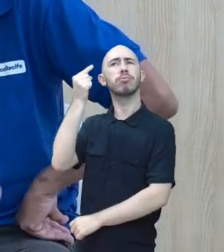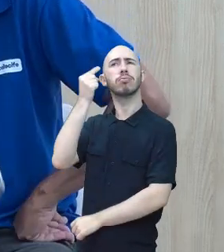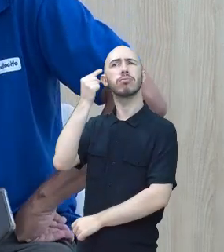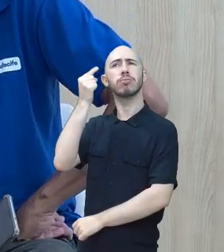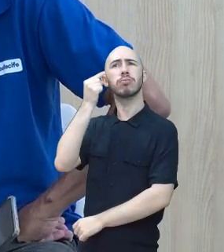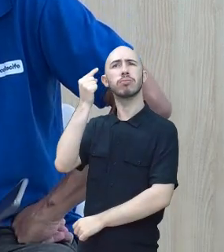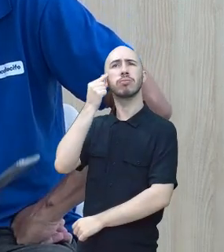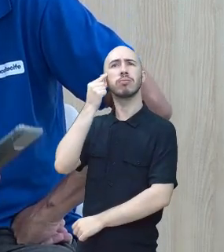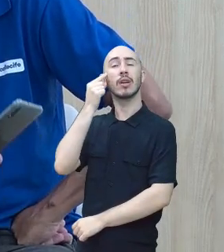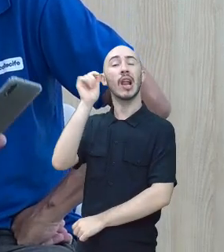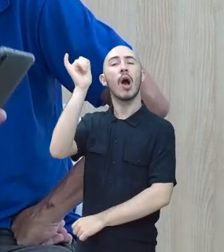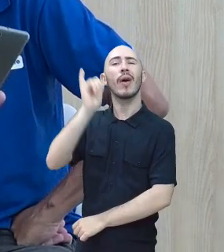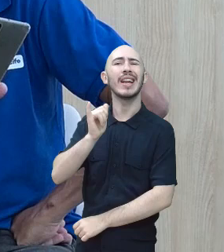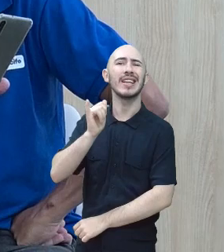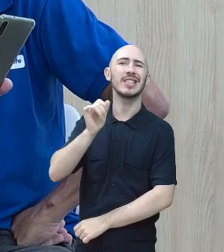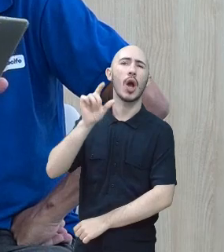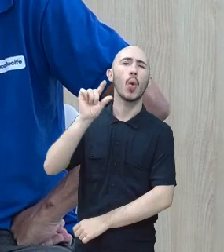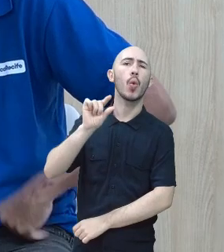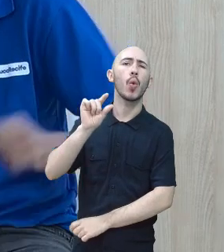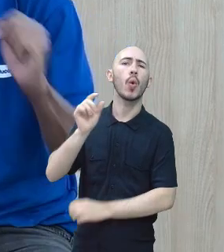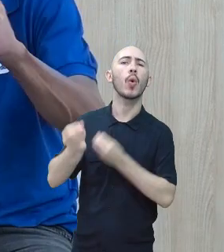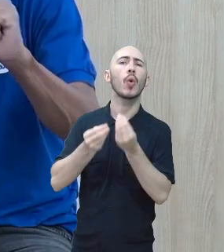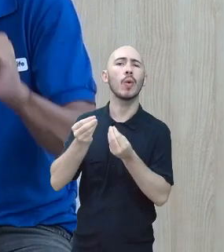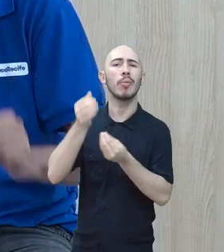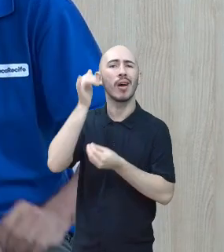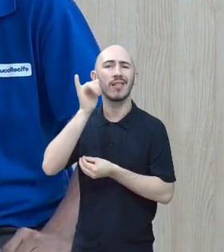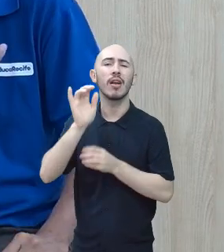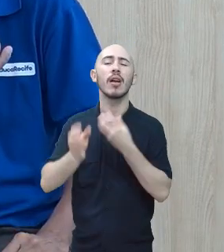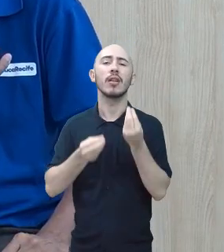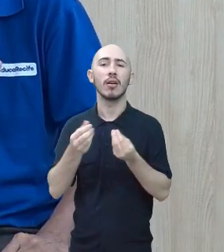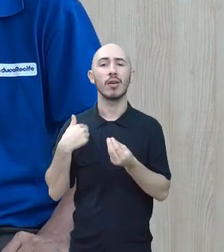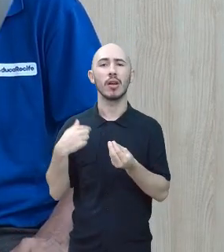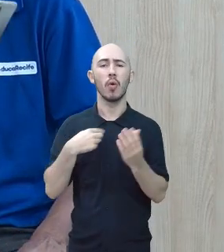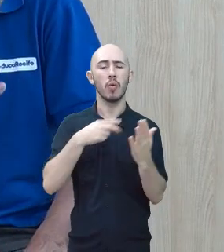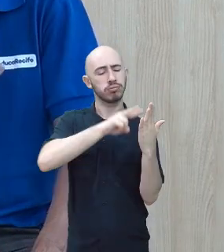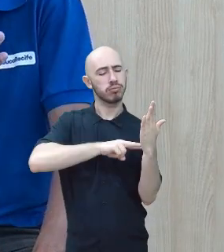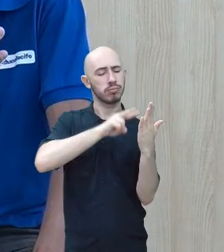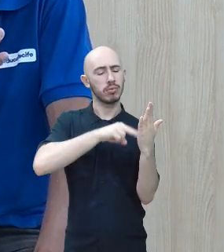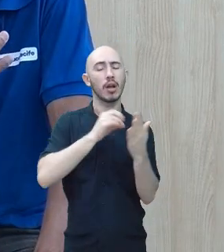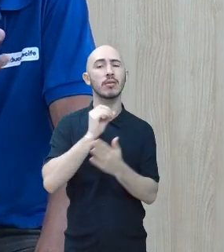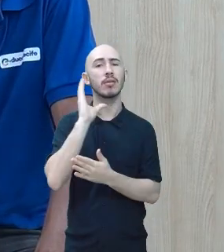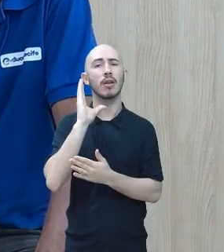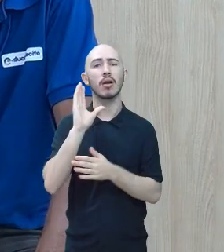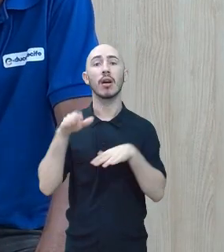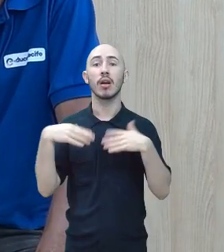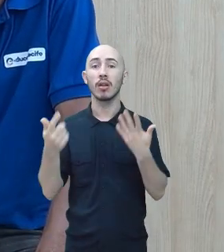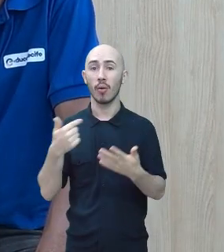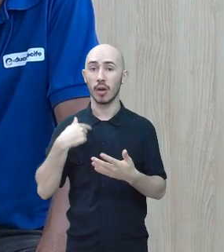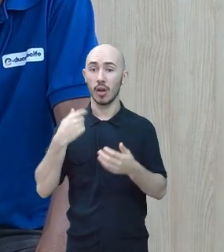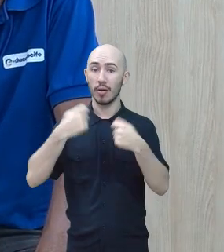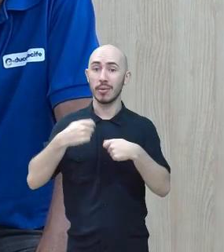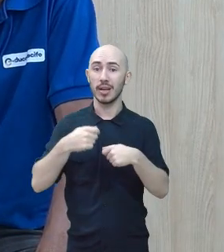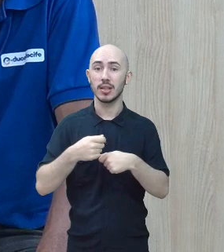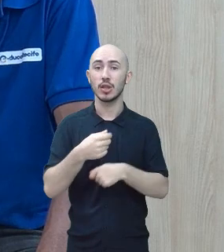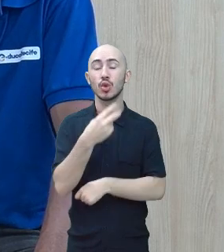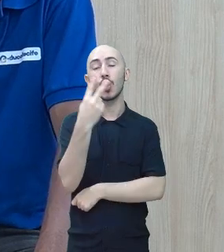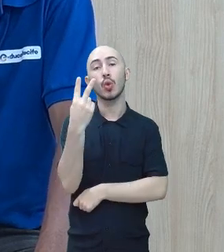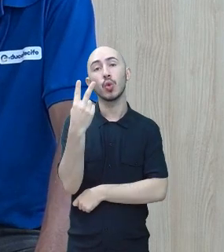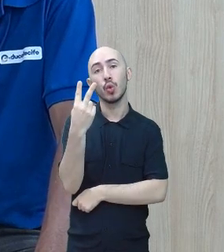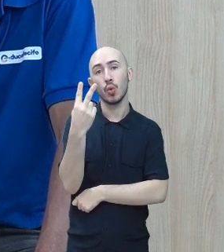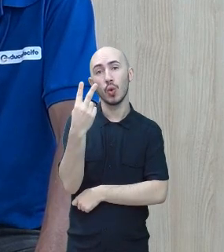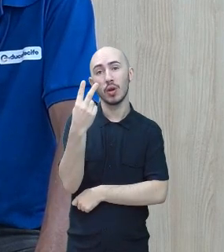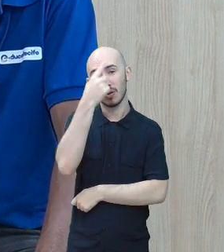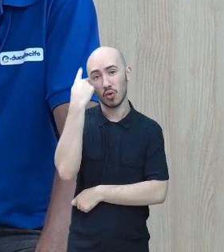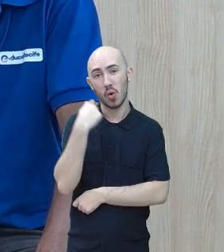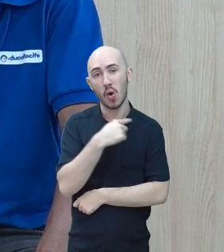de economizar energia. Aí eu fui ler o manual aqui na internet rapidinho no meu celular. Gente, eu preciso de 2 horas de carga para dar